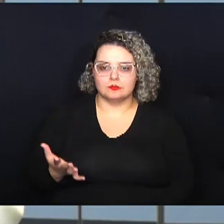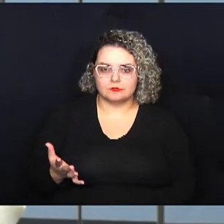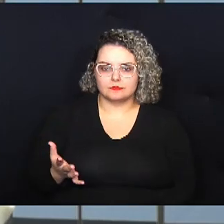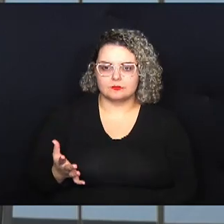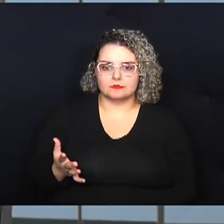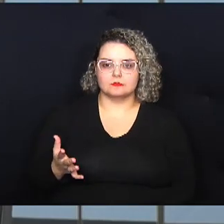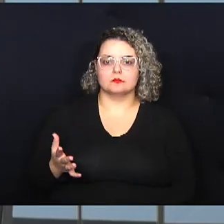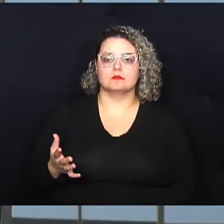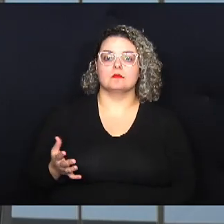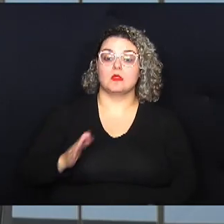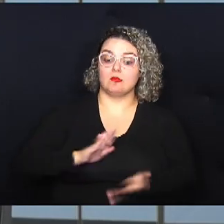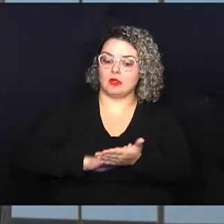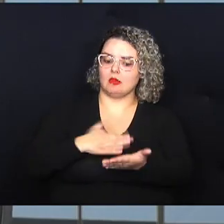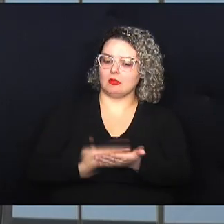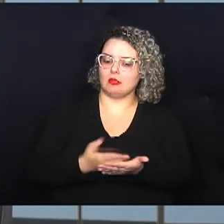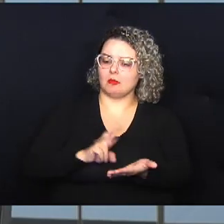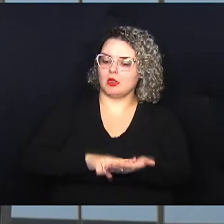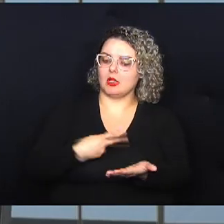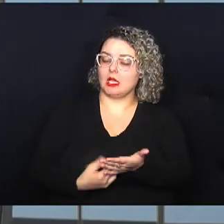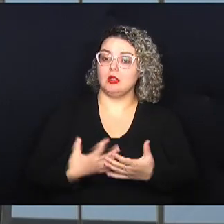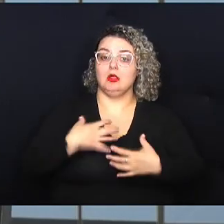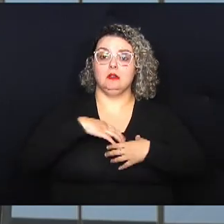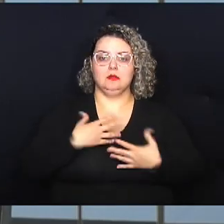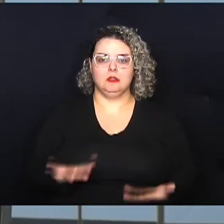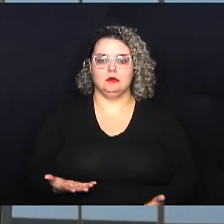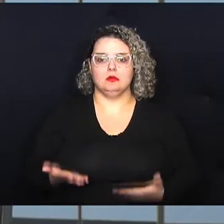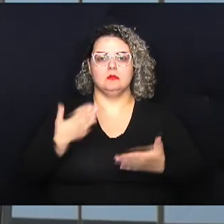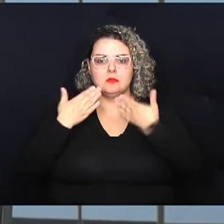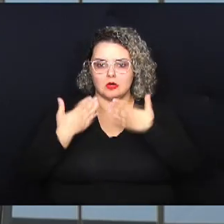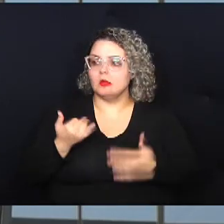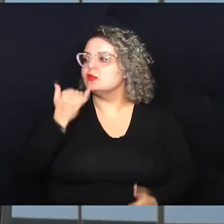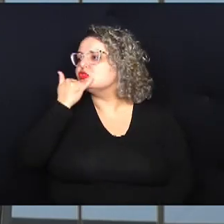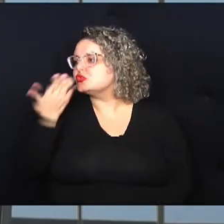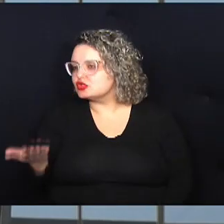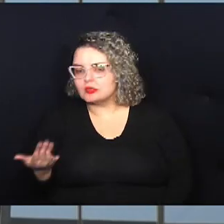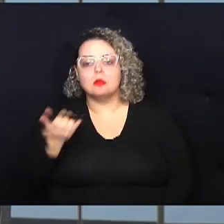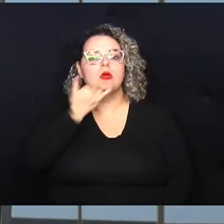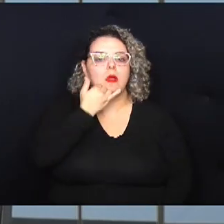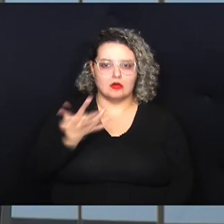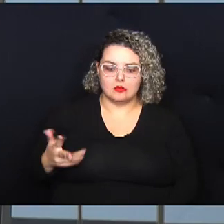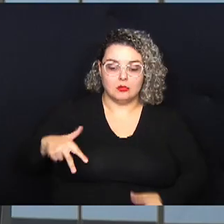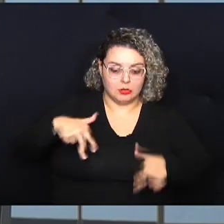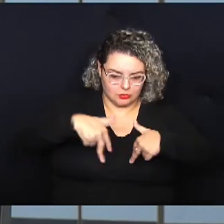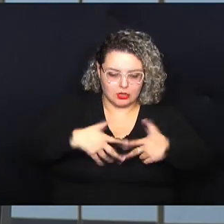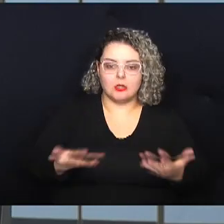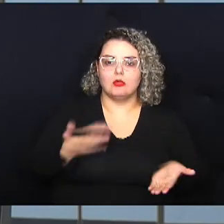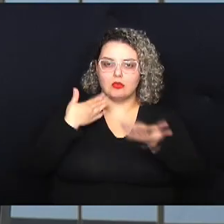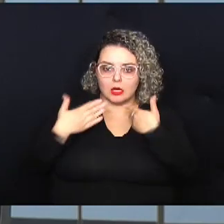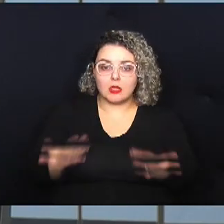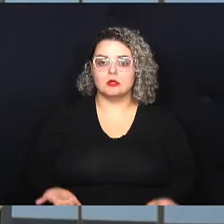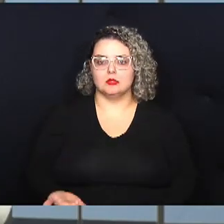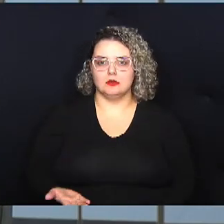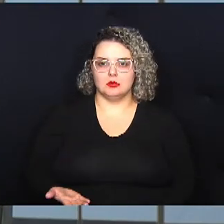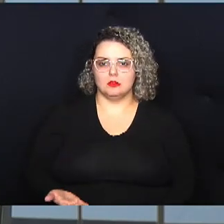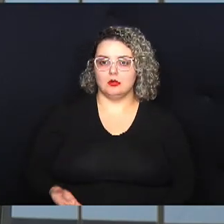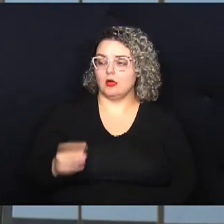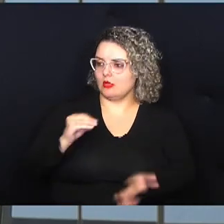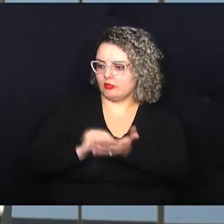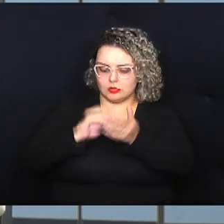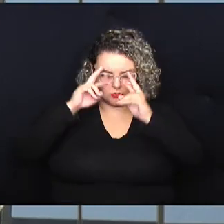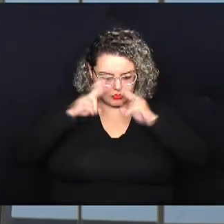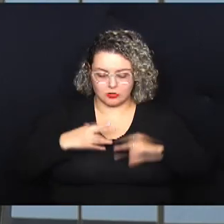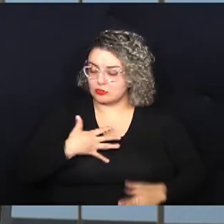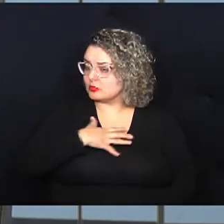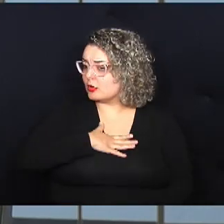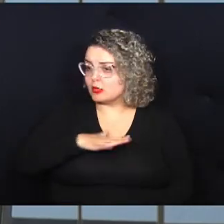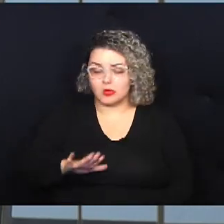suas emoções, vai ver o que aconteceu. Se precisa falar com alguém, pedir desculpa, chegar até essa pessoa, Sim. você faltou com respeito, não gostei da